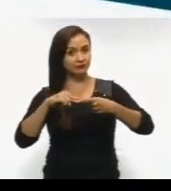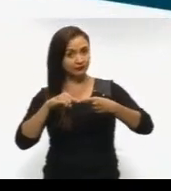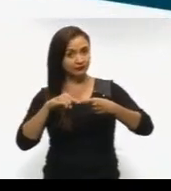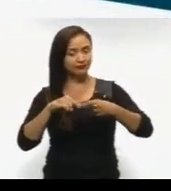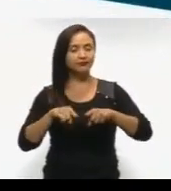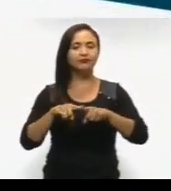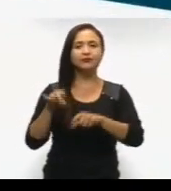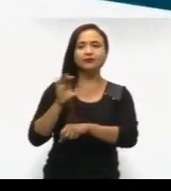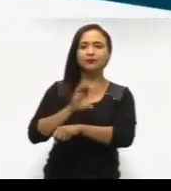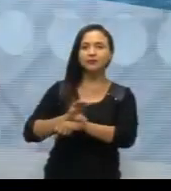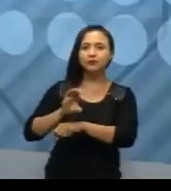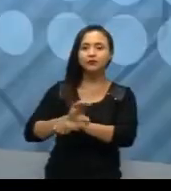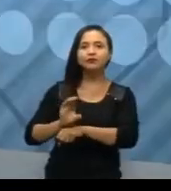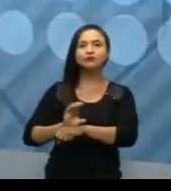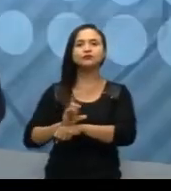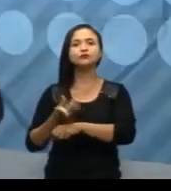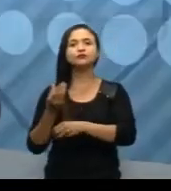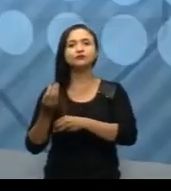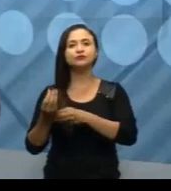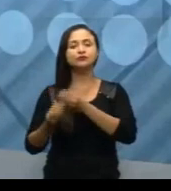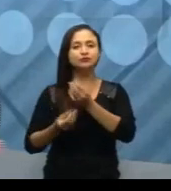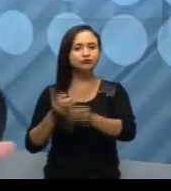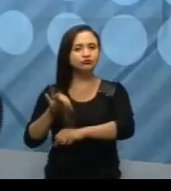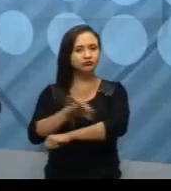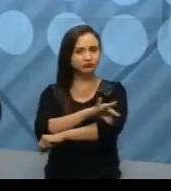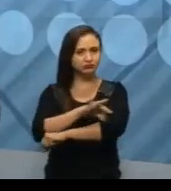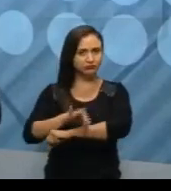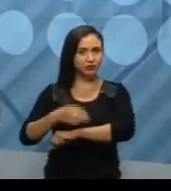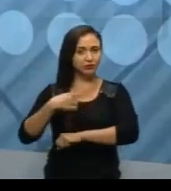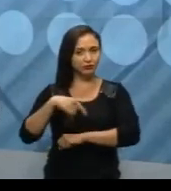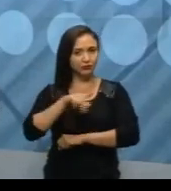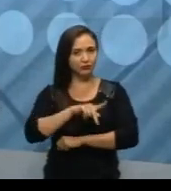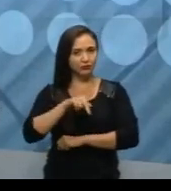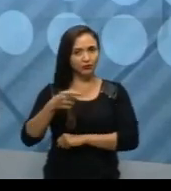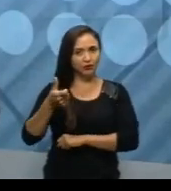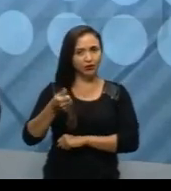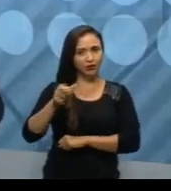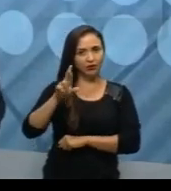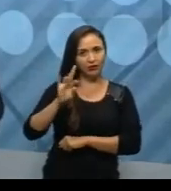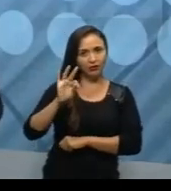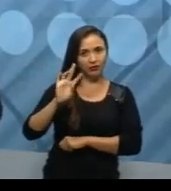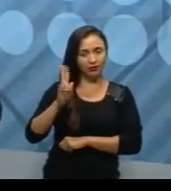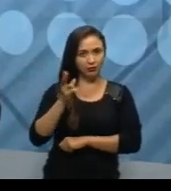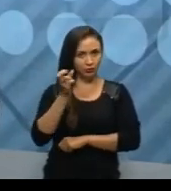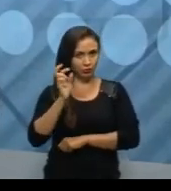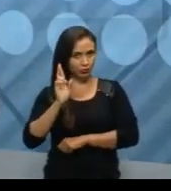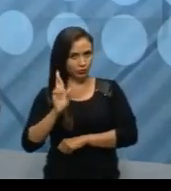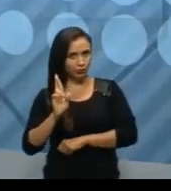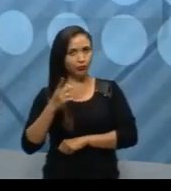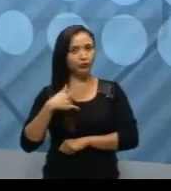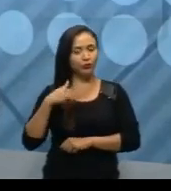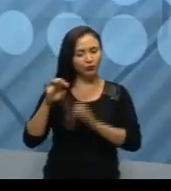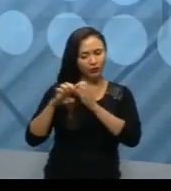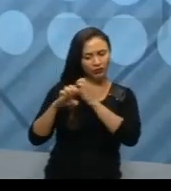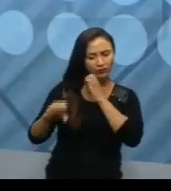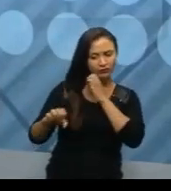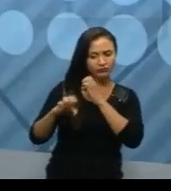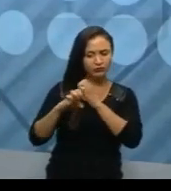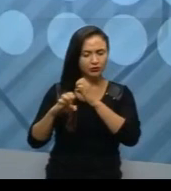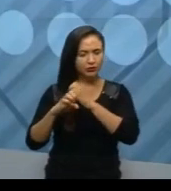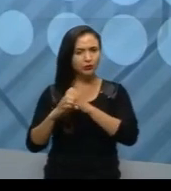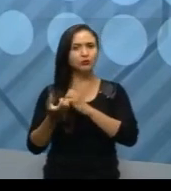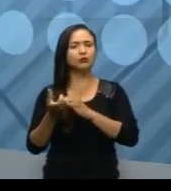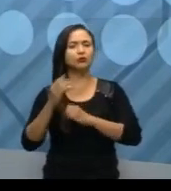do curso de Arquitetura. Eu sou o professor Arthur Ribeiro Torrecilhas, sou engenheiro civil, engenheiro de segurança do trabalho